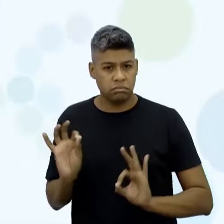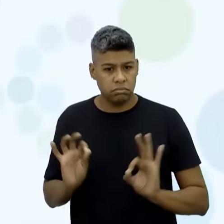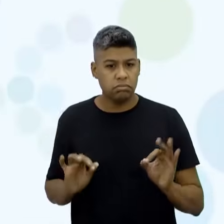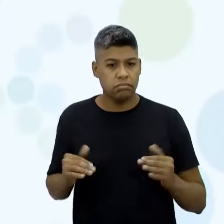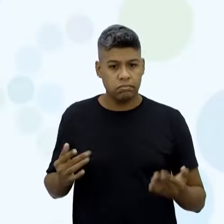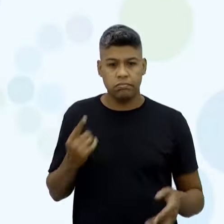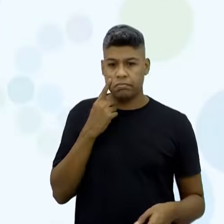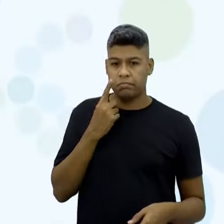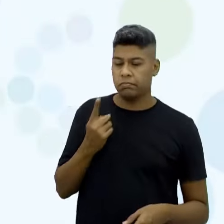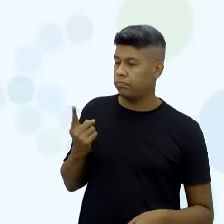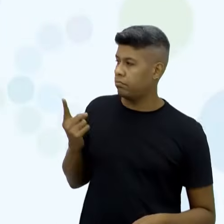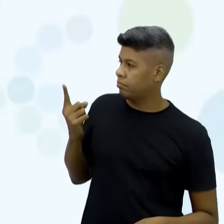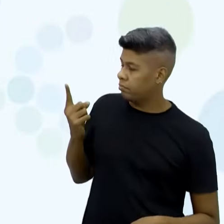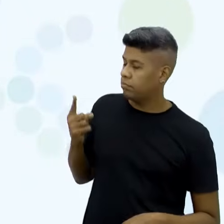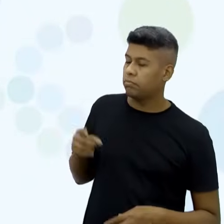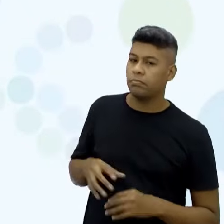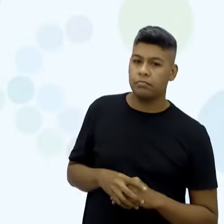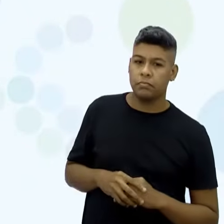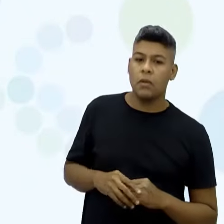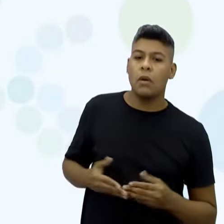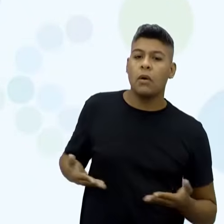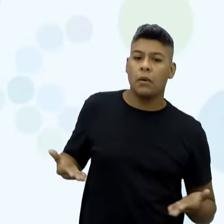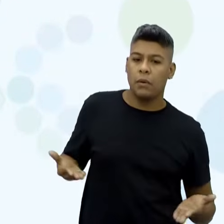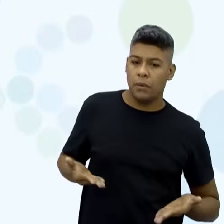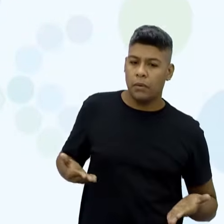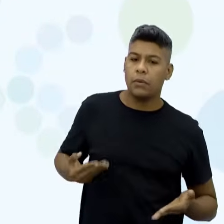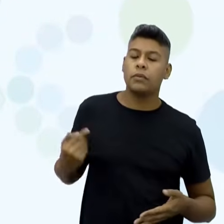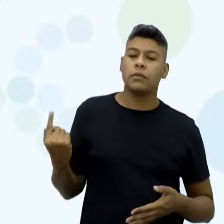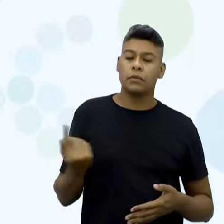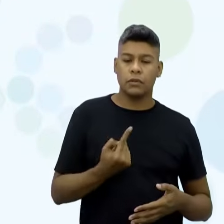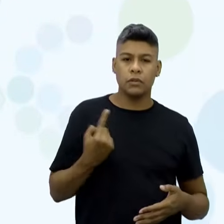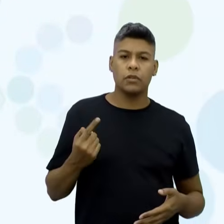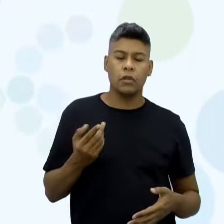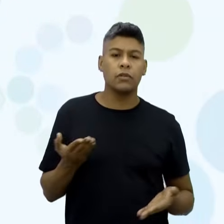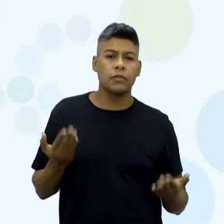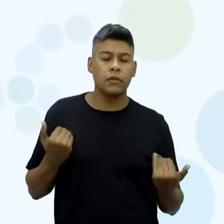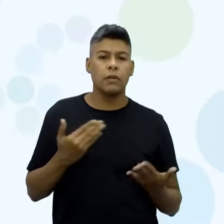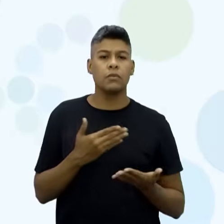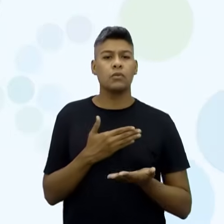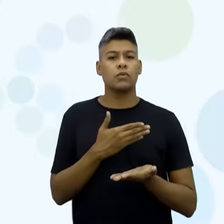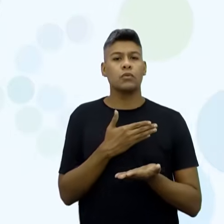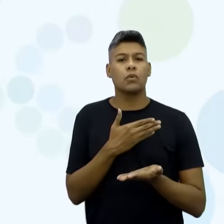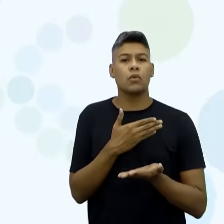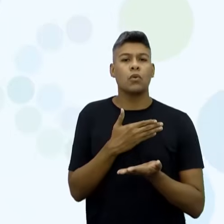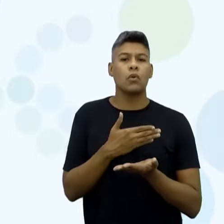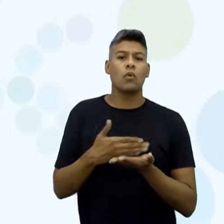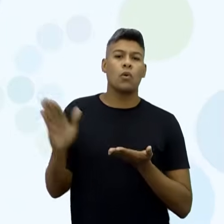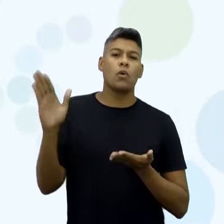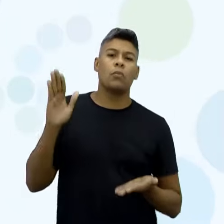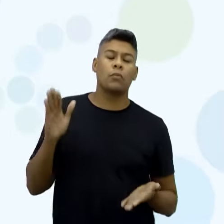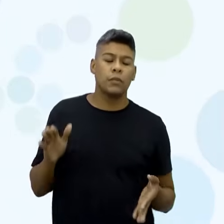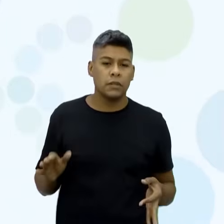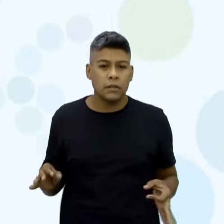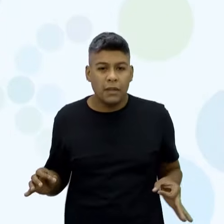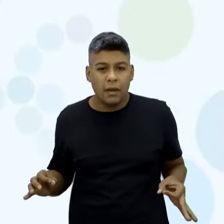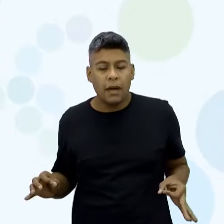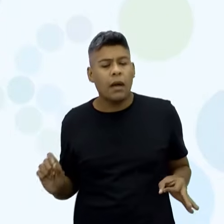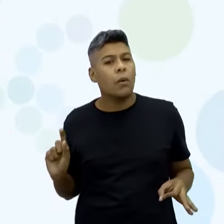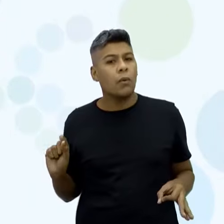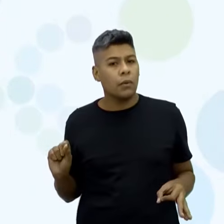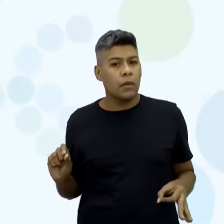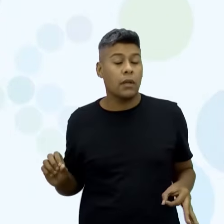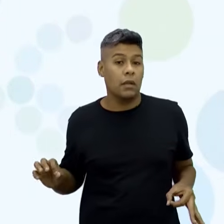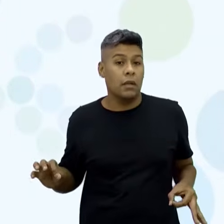vai aparecer aí na tela para vocês. Hoje, então, a gente vai aí, dar início ao encerramento então da